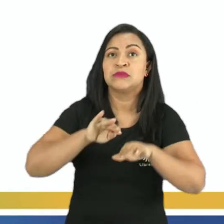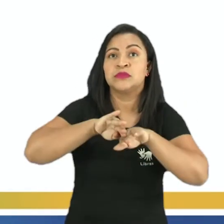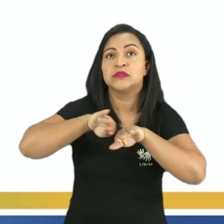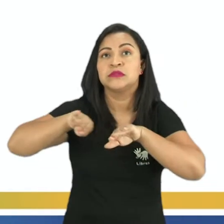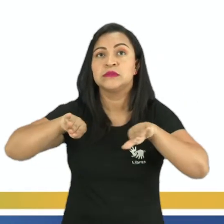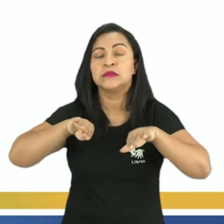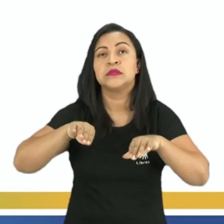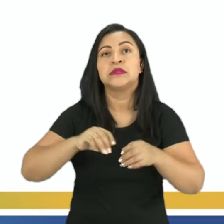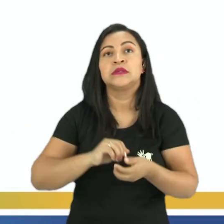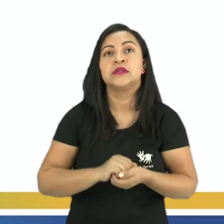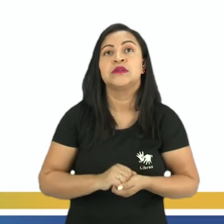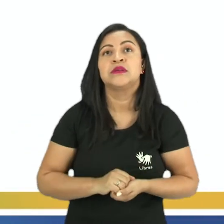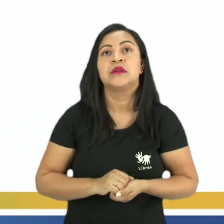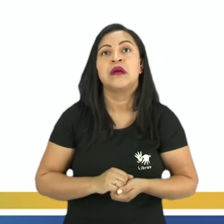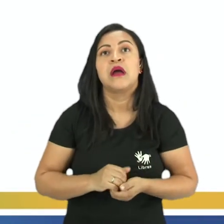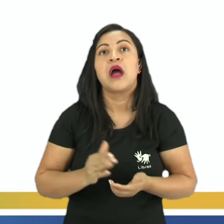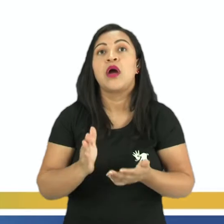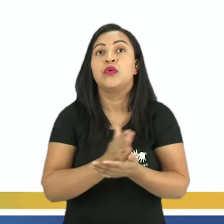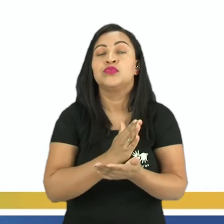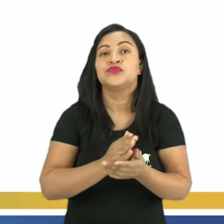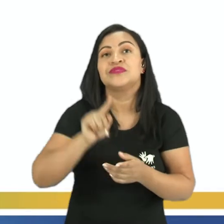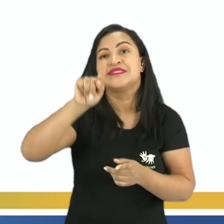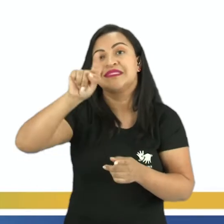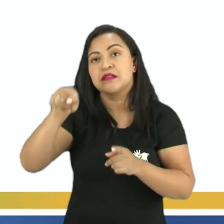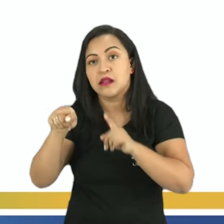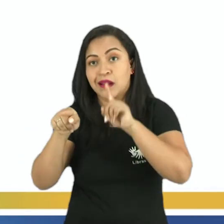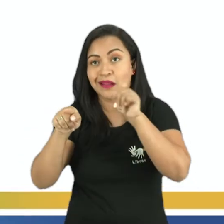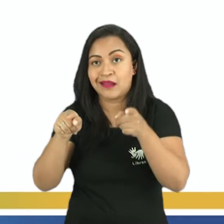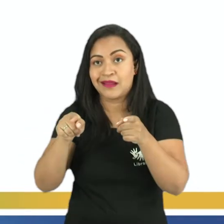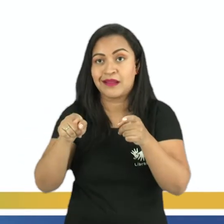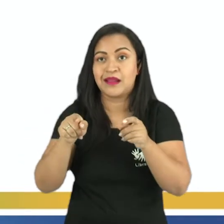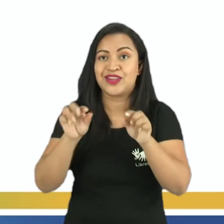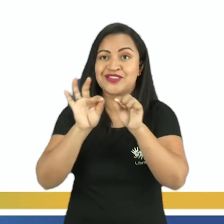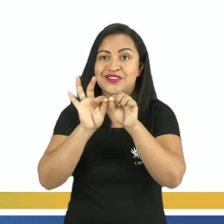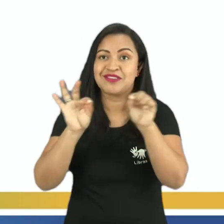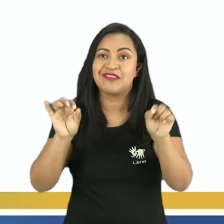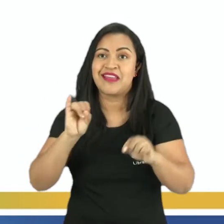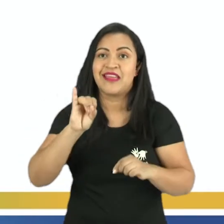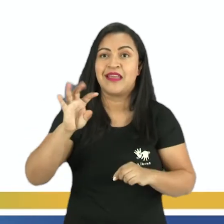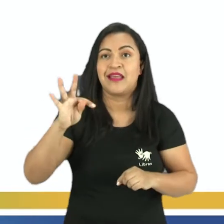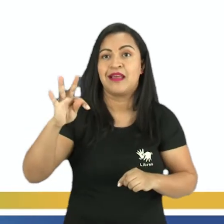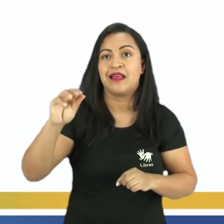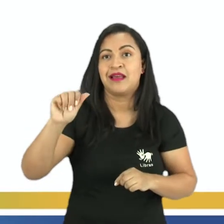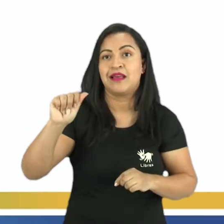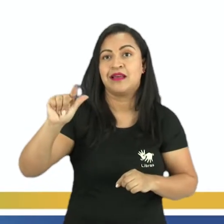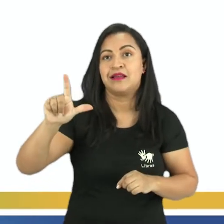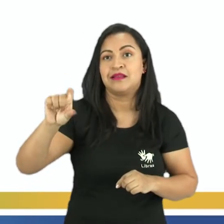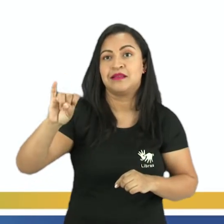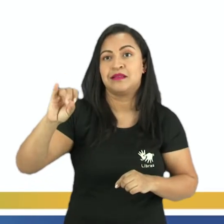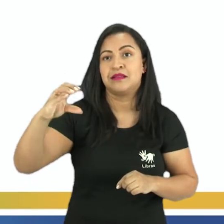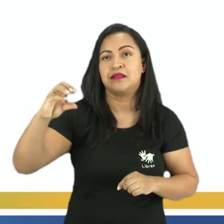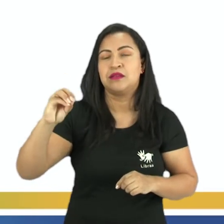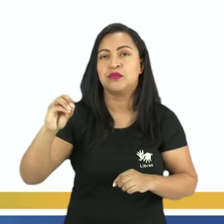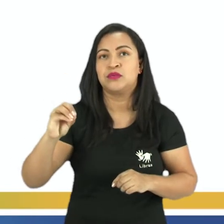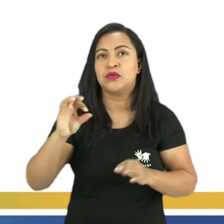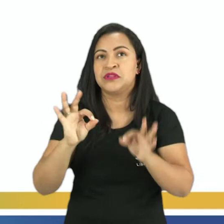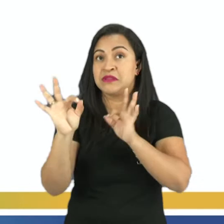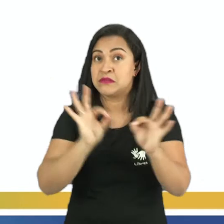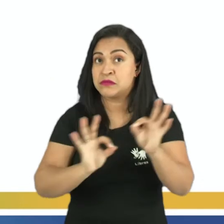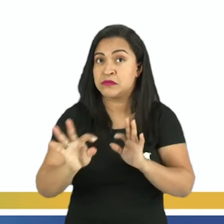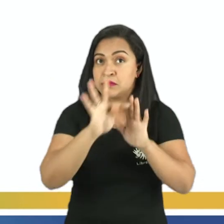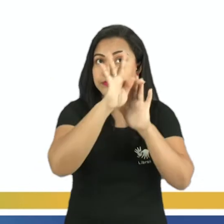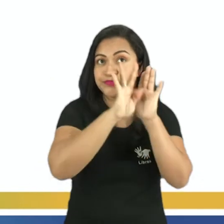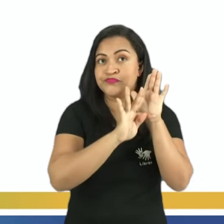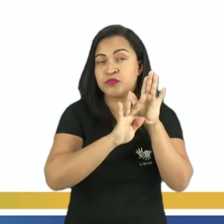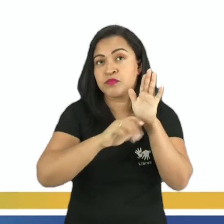separadas, muitas vezes entre parênteses e escritas em itálico. Então a gente está vendo aqui a estrutura do texto. Então eu vou